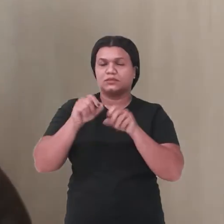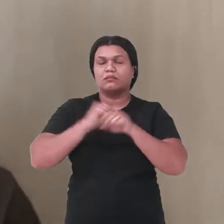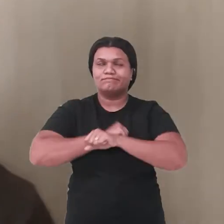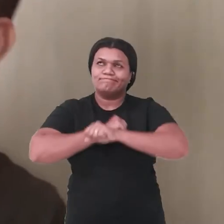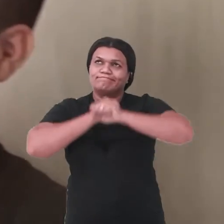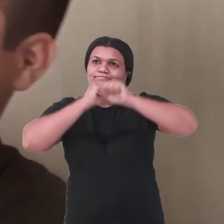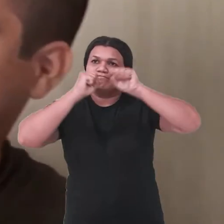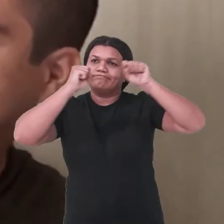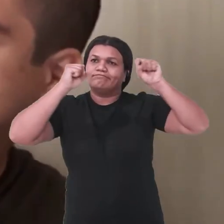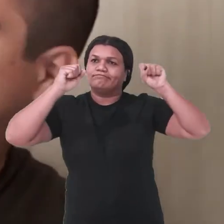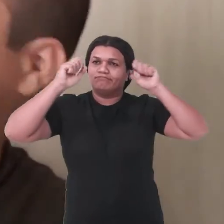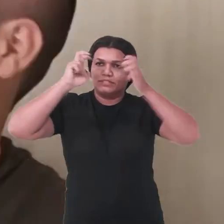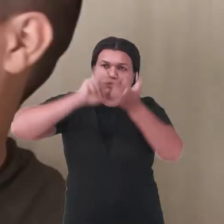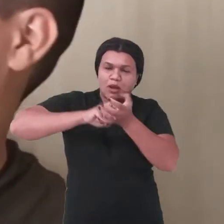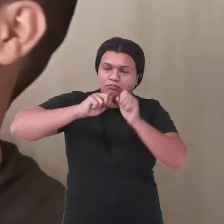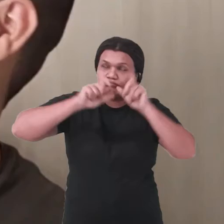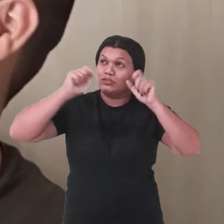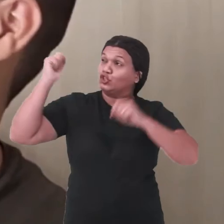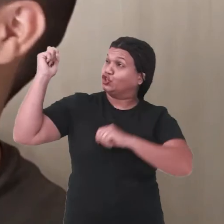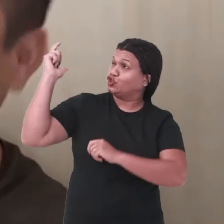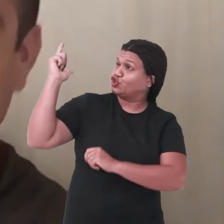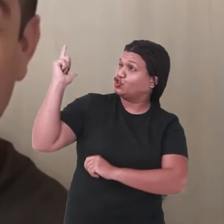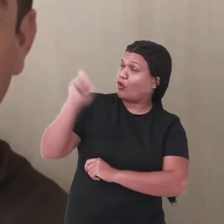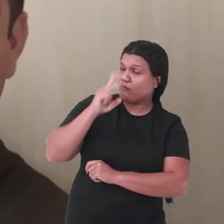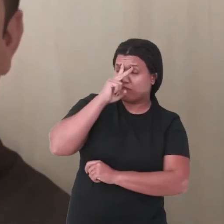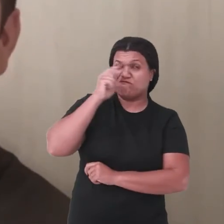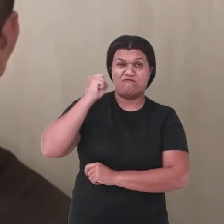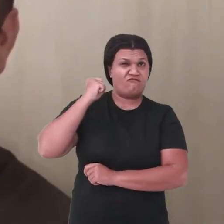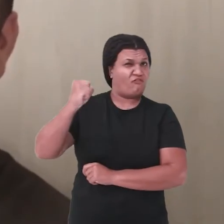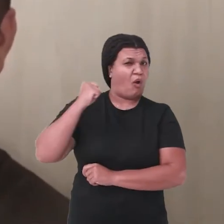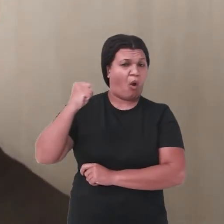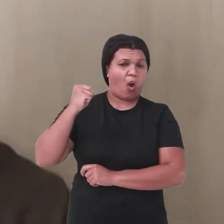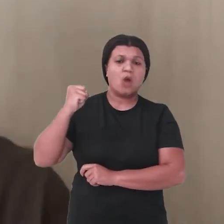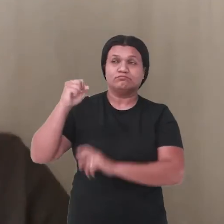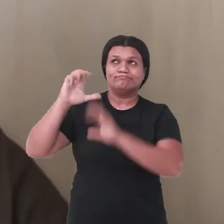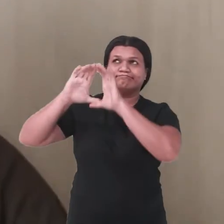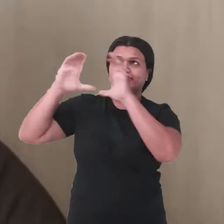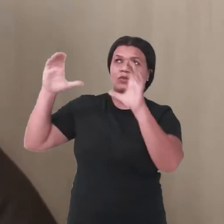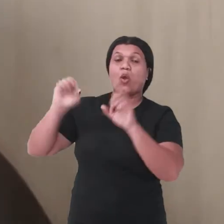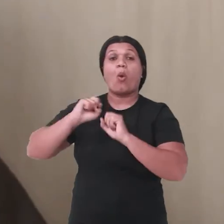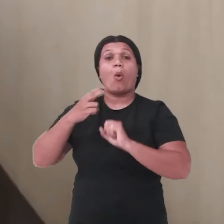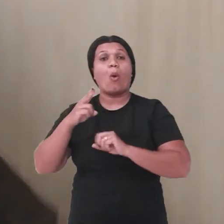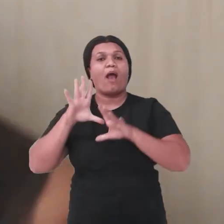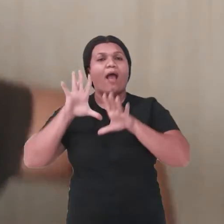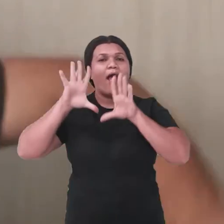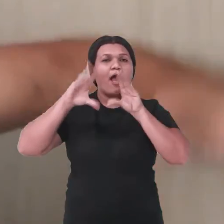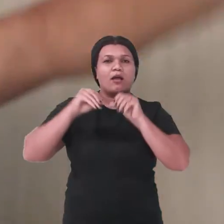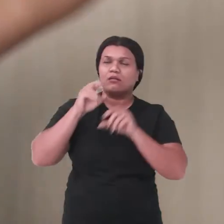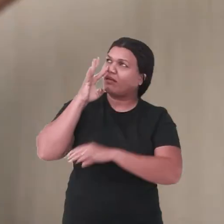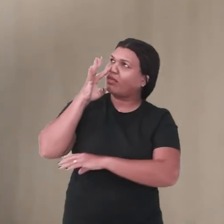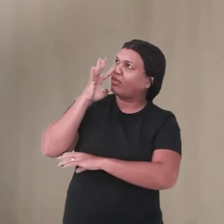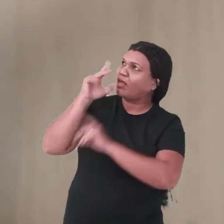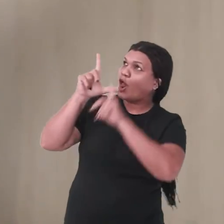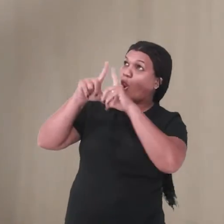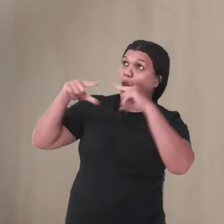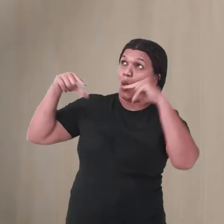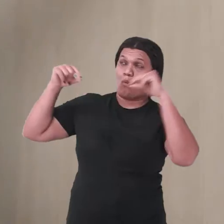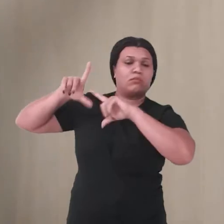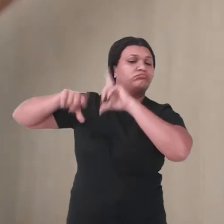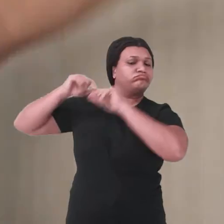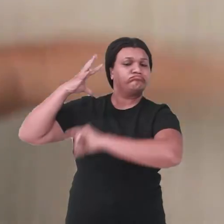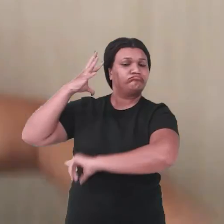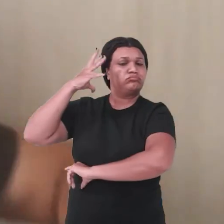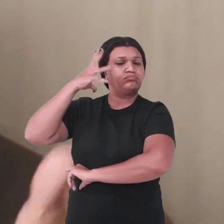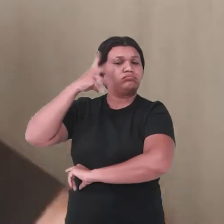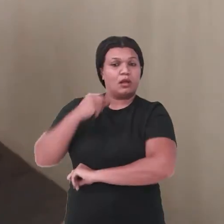você acorda pela manhã, vê aquele solzão estralado no céu, ou no anoitecer, se você admira o luar